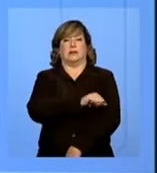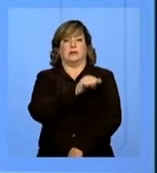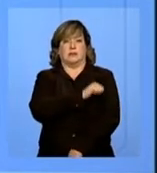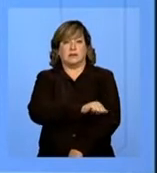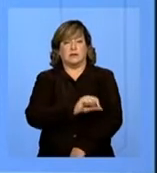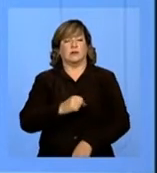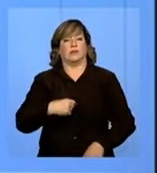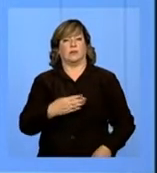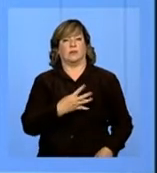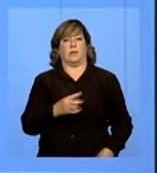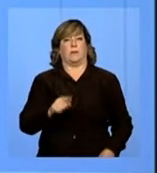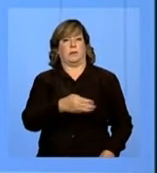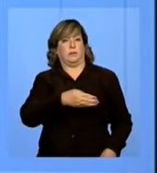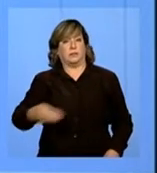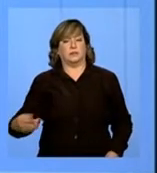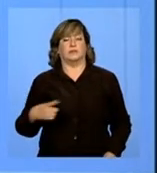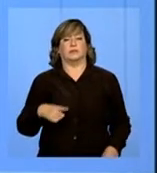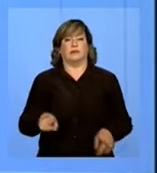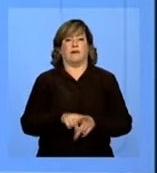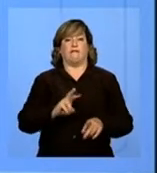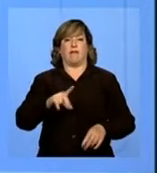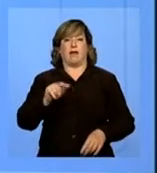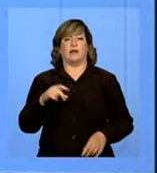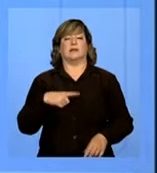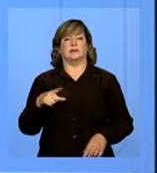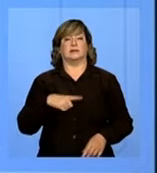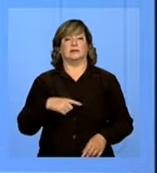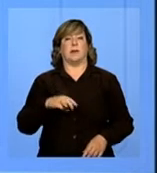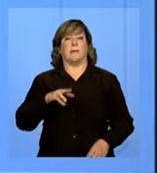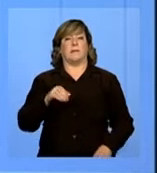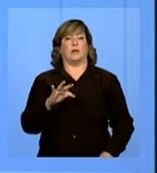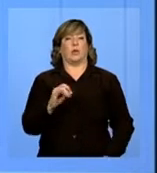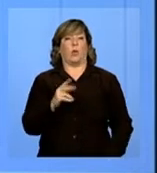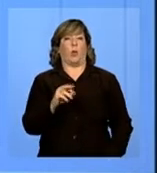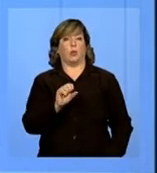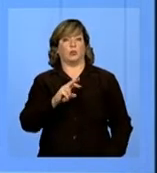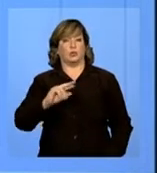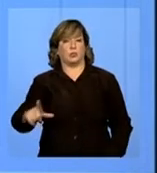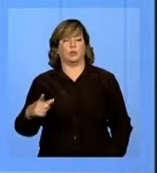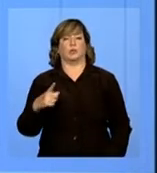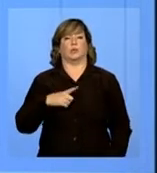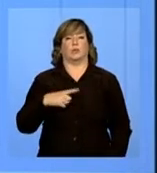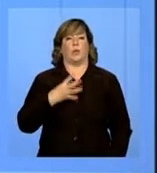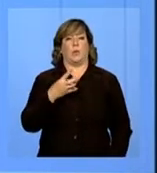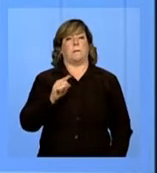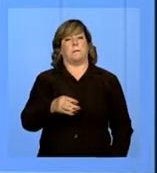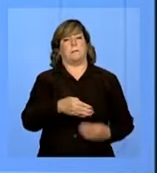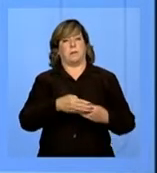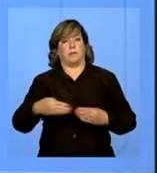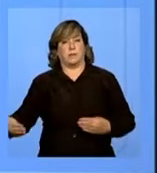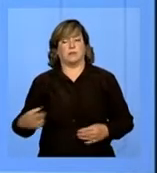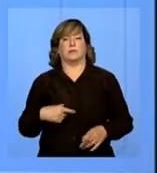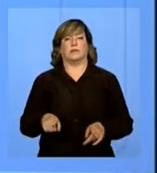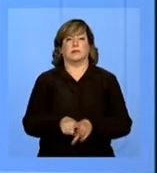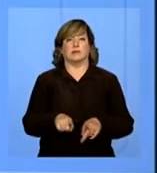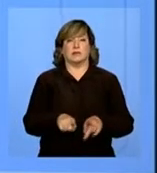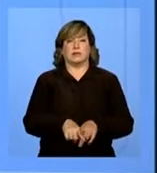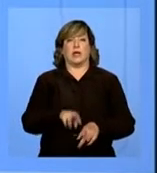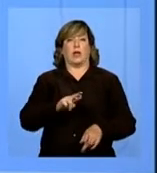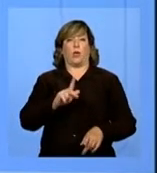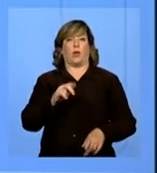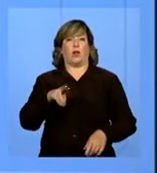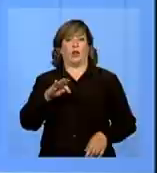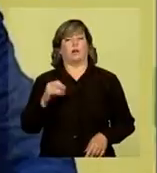Janeiro 4.785 no estado de Federal do Mato Grosso do Sul 4.425 no estado Federal do Rio Grande do Norte